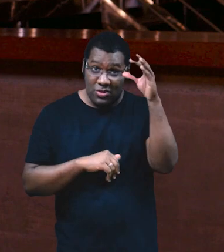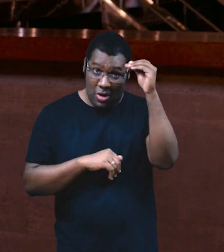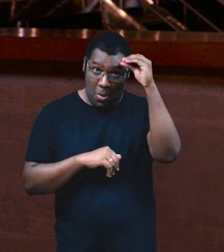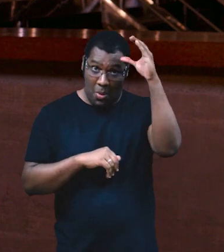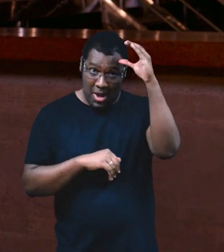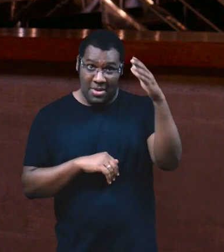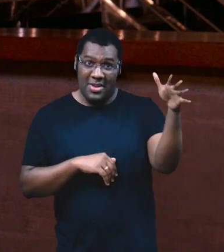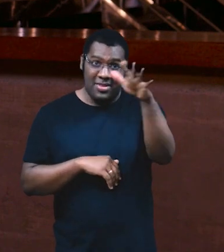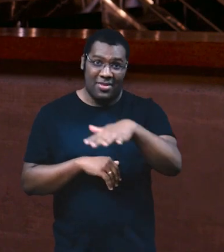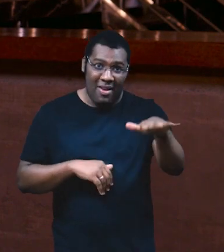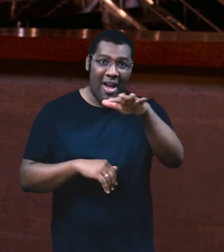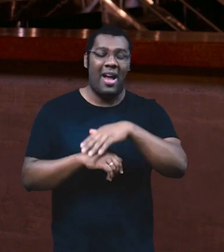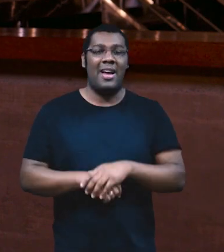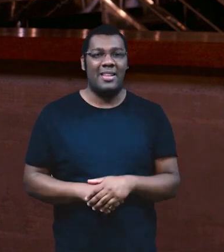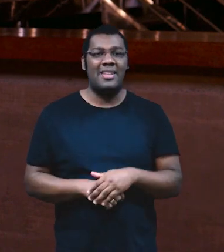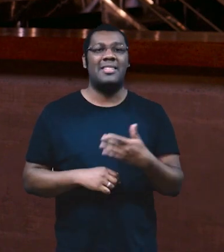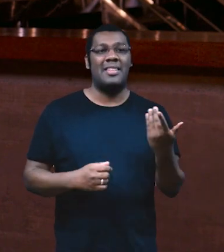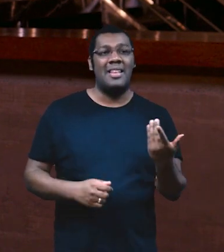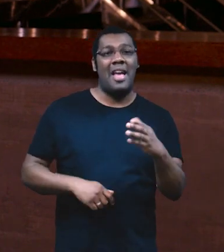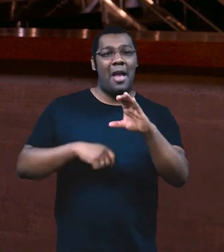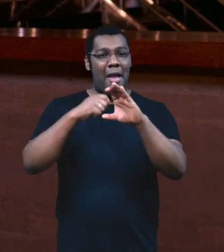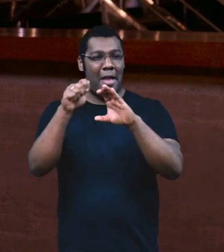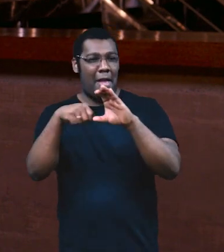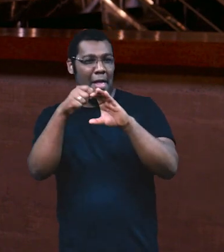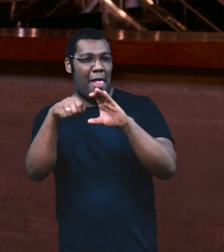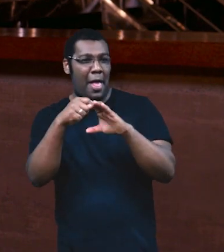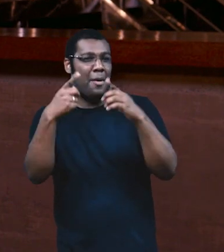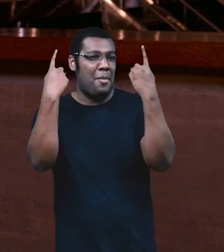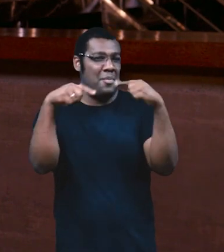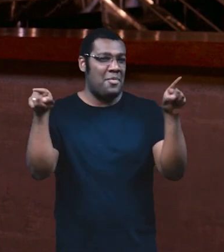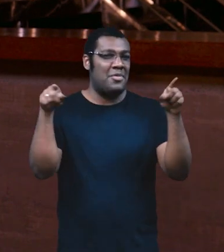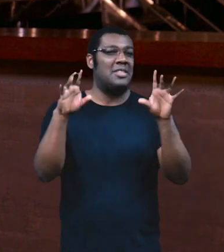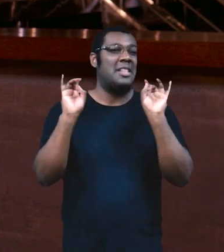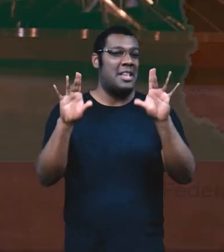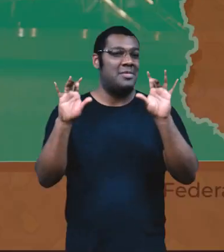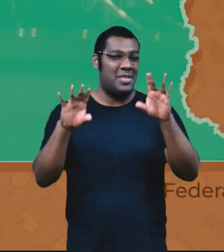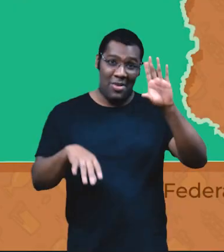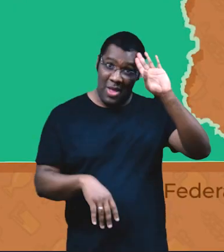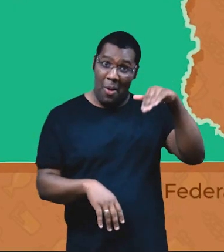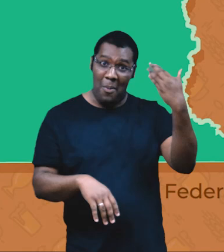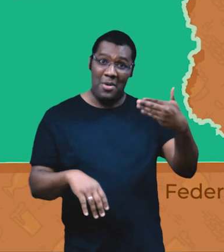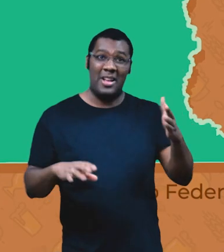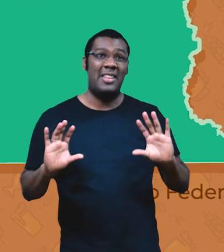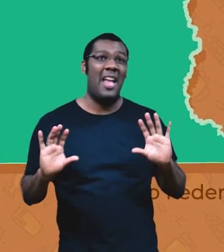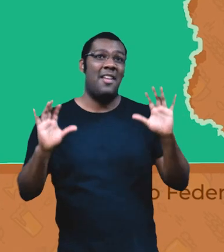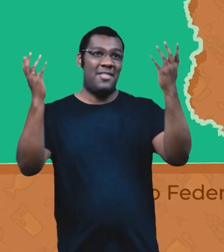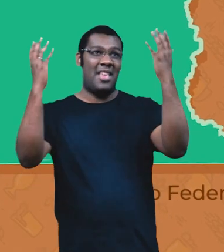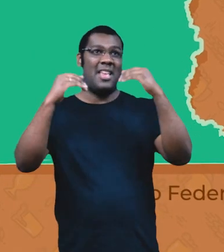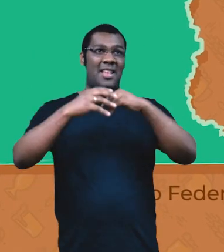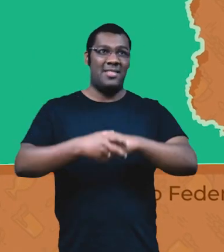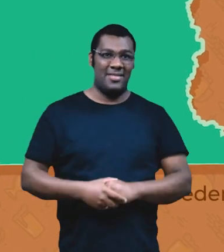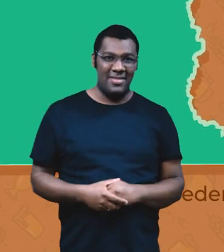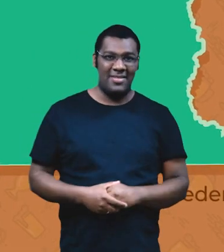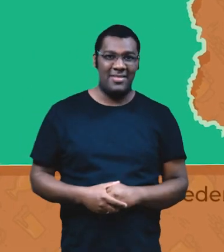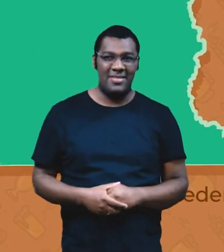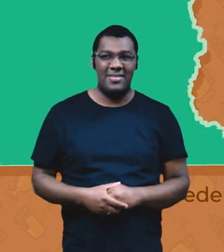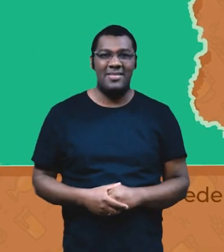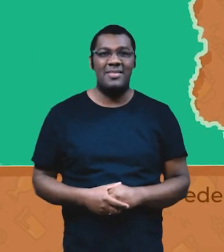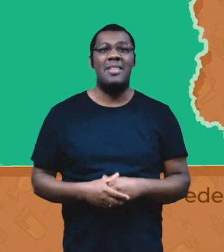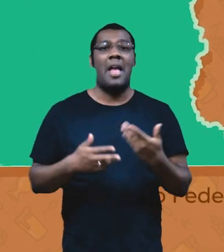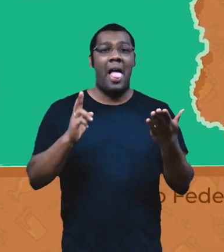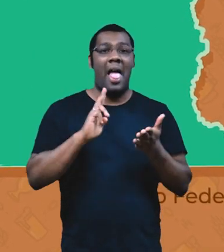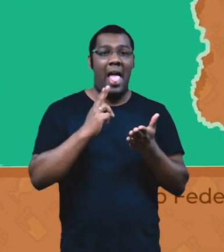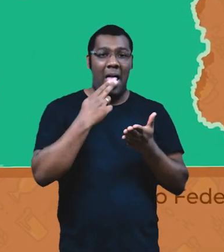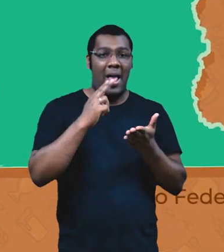música especialmente para o evento, o Giro Beer do DF. Uma carta que indica onde estão os produtores